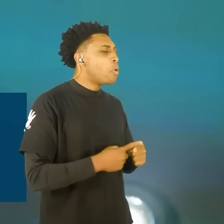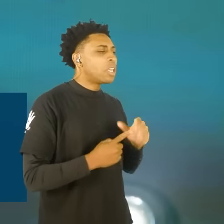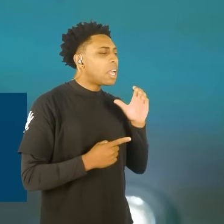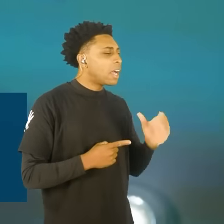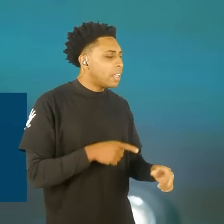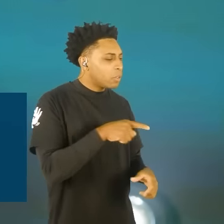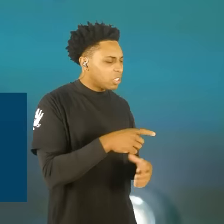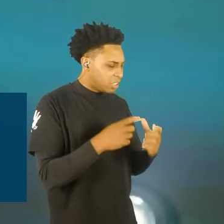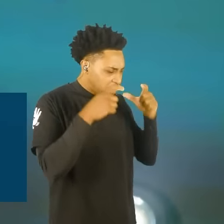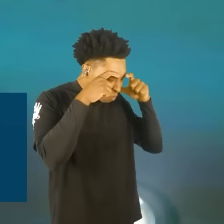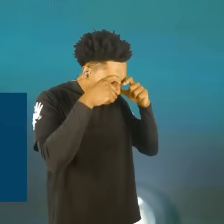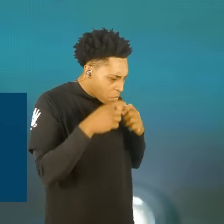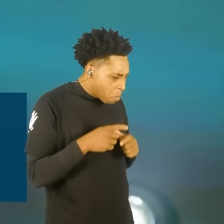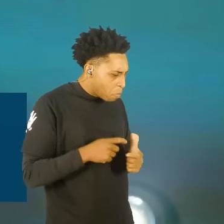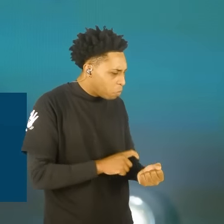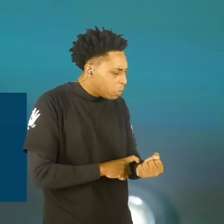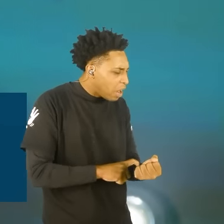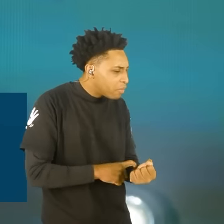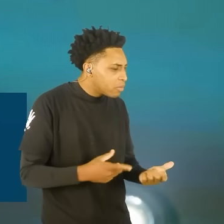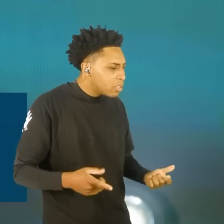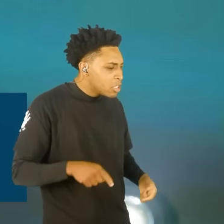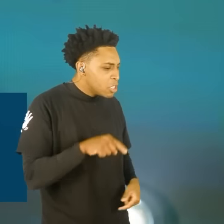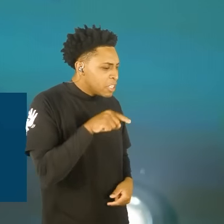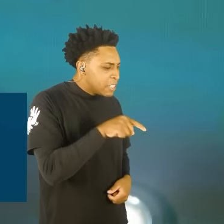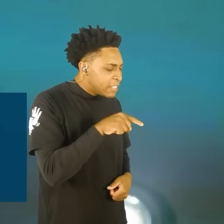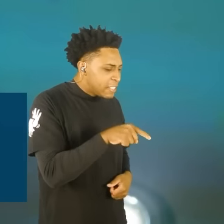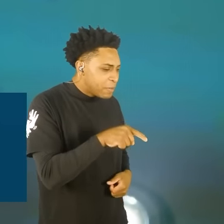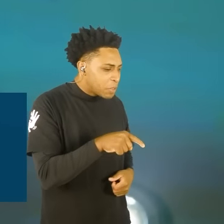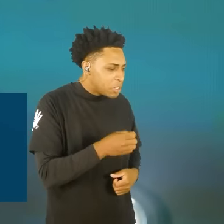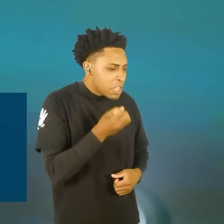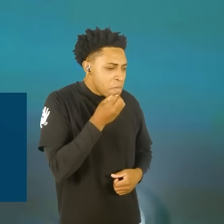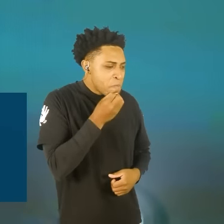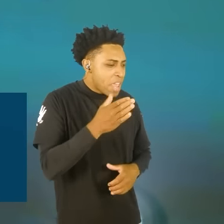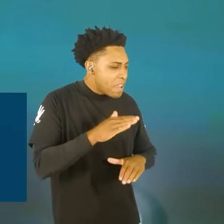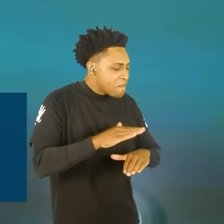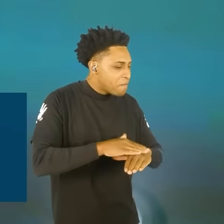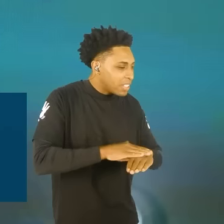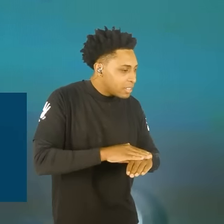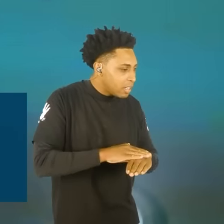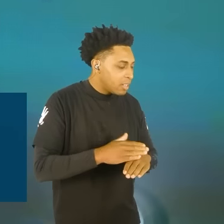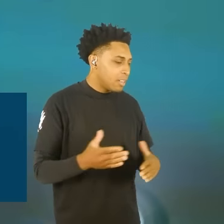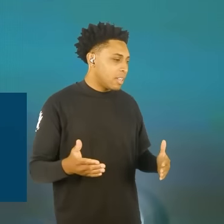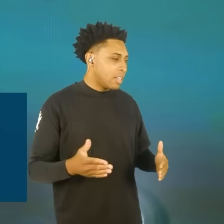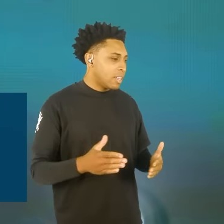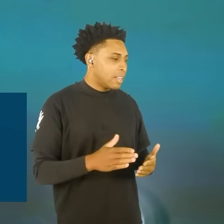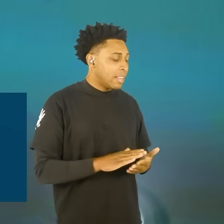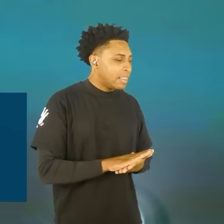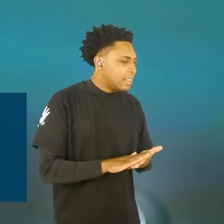que desfaleceu o seu semblante? Olha o próximo. Se você fizer o bem, não se levantará.